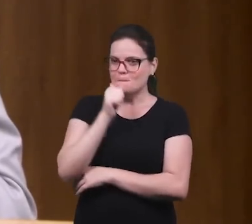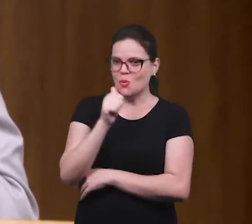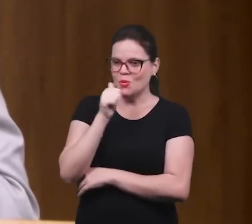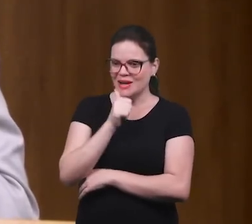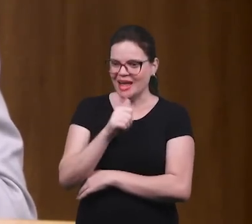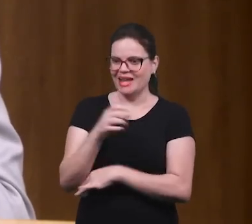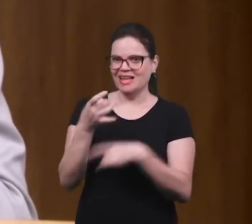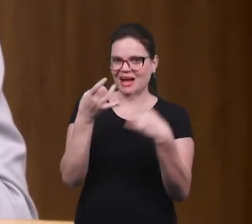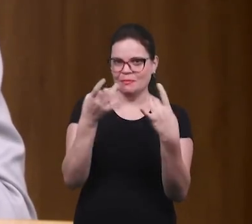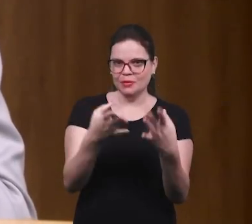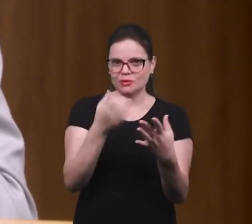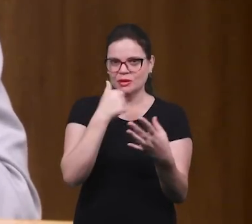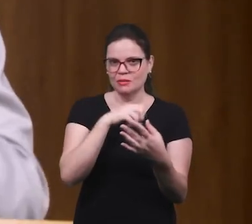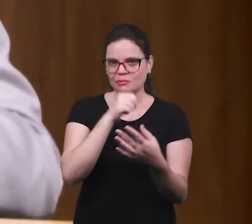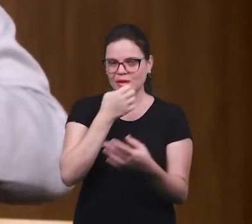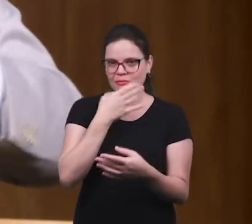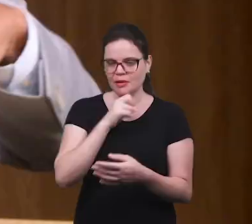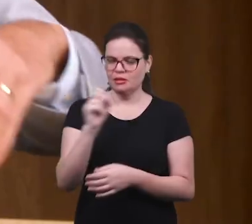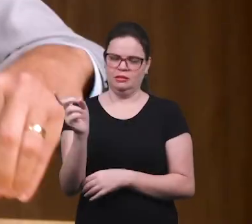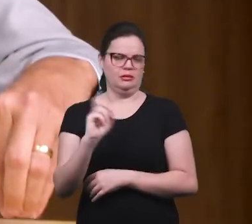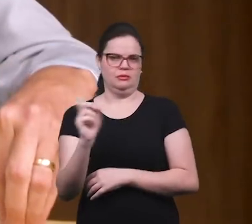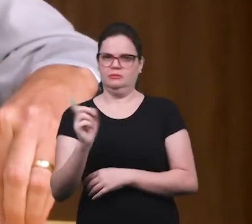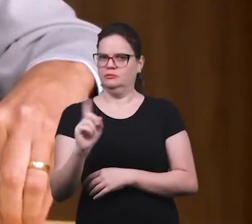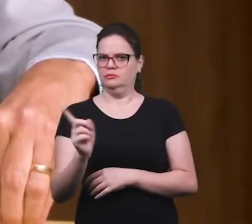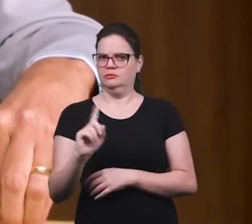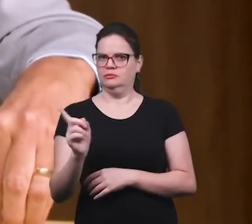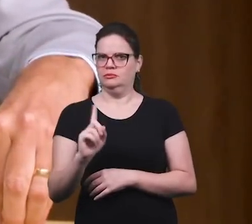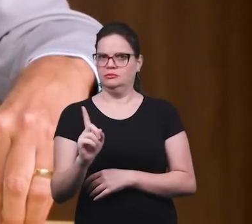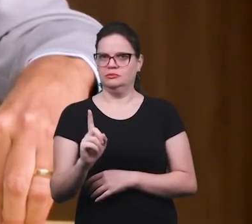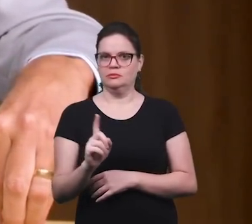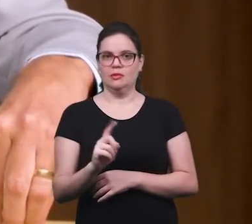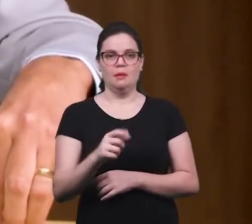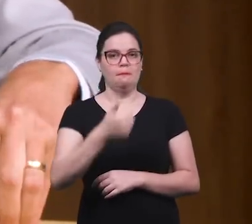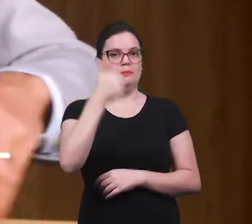texto. Jesus vai dizer. Primeiro o pai falou.